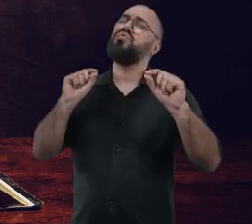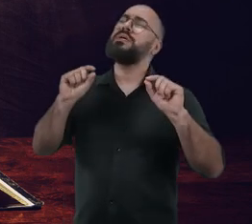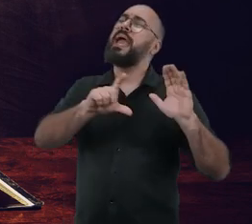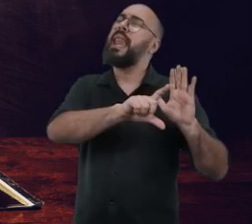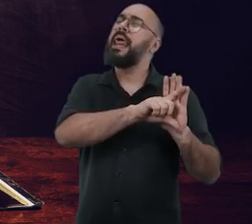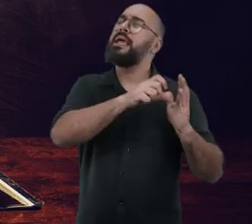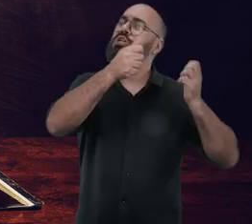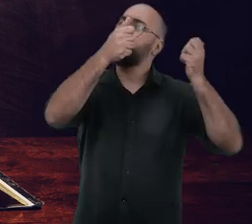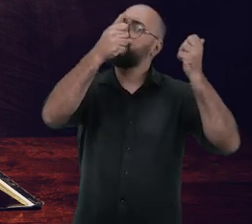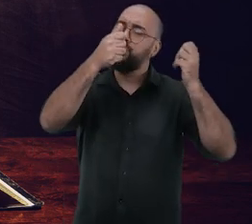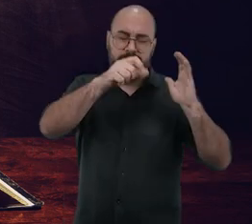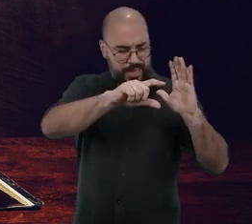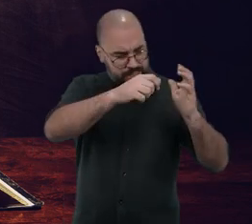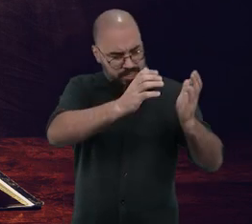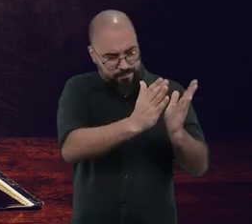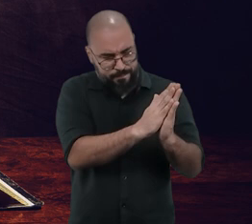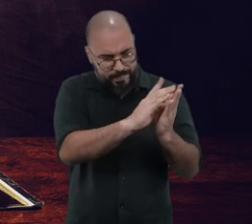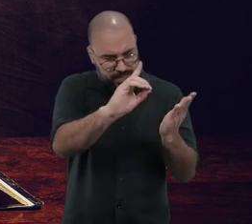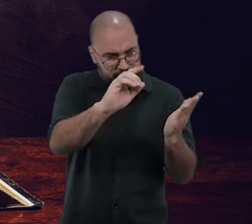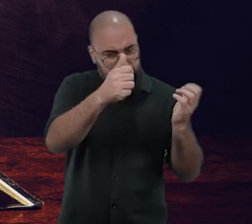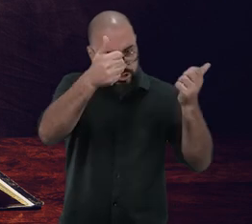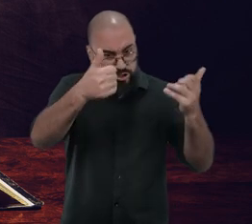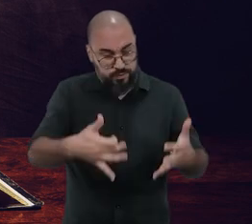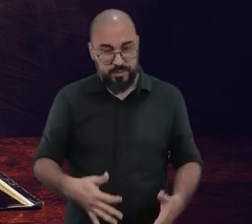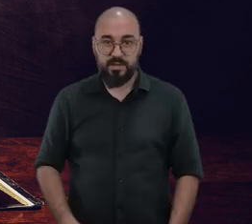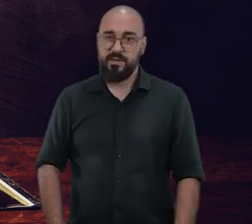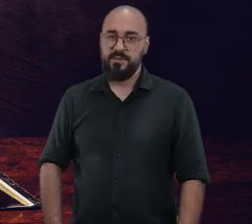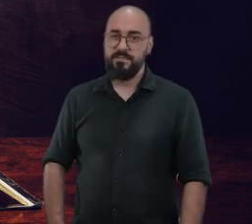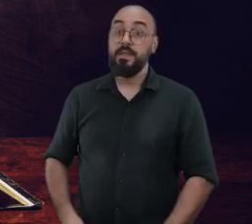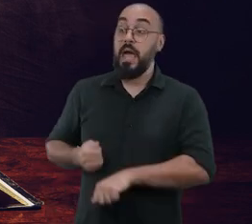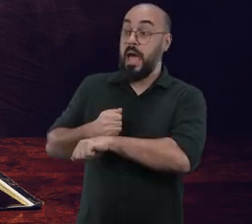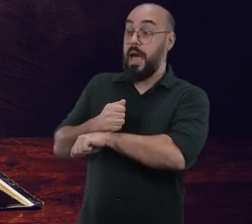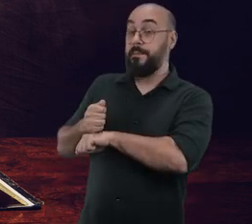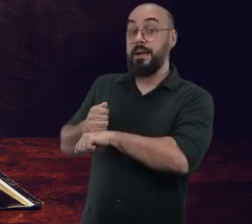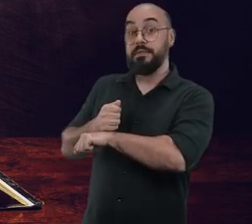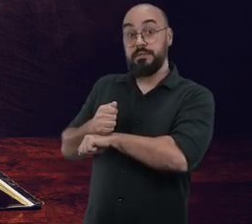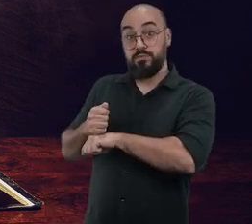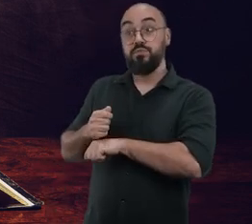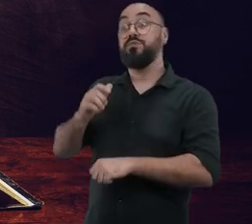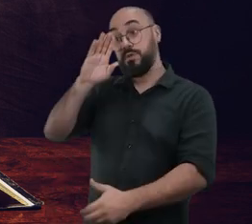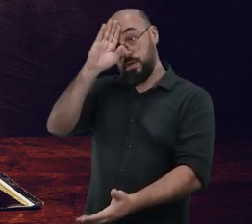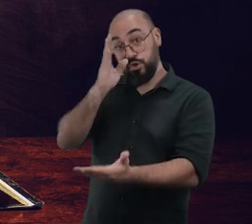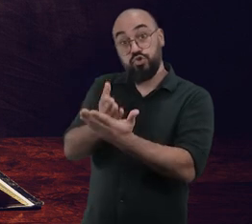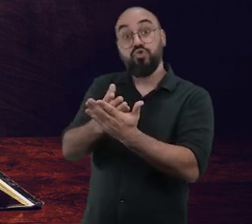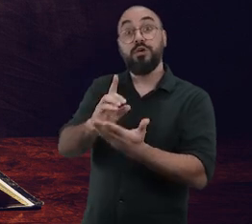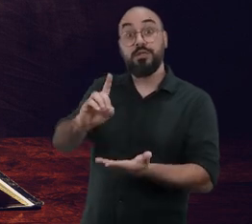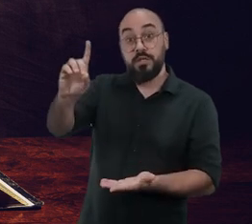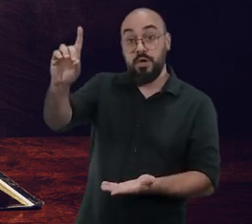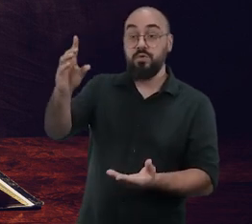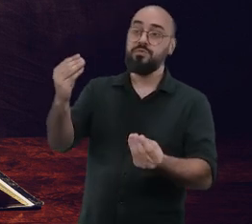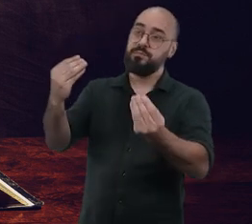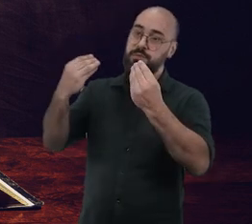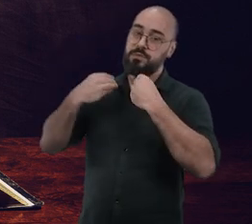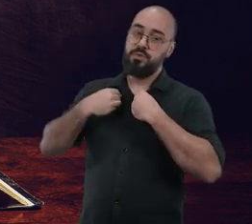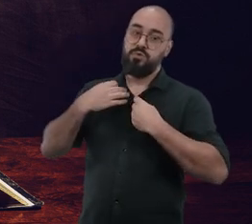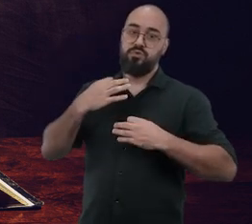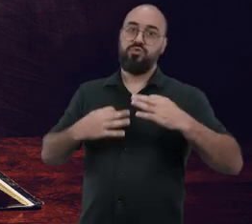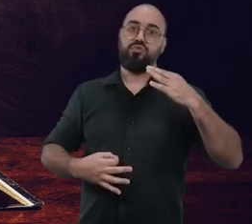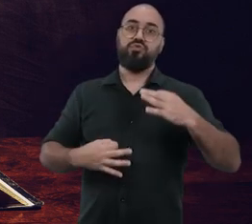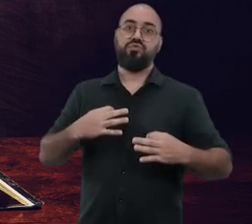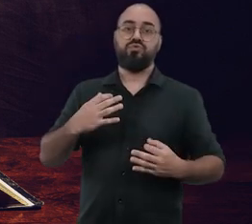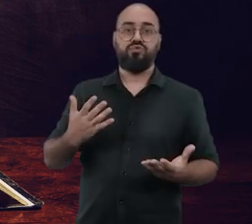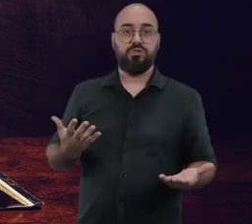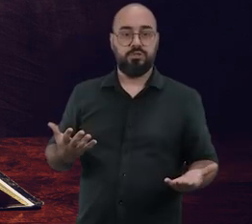Escritura é a Bíblia. Ela diz, Abraão creu em Deus e isso lhe foi atribuído para justiça. Abraão está lá no Antigo